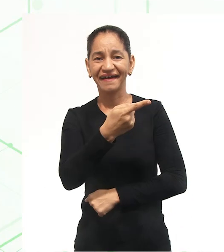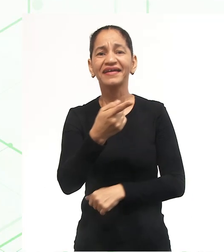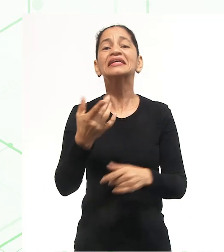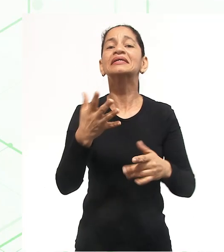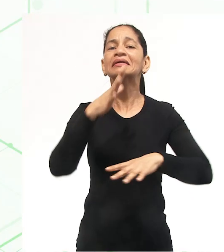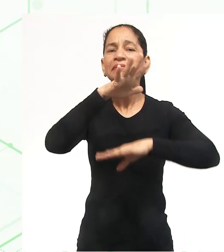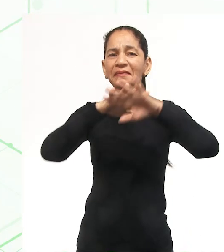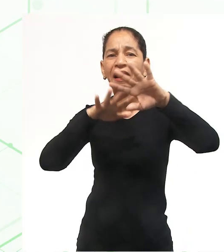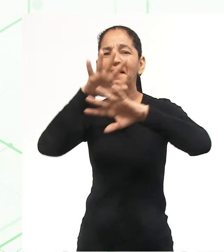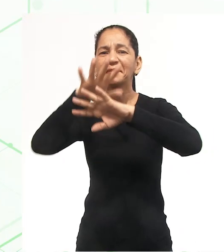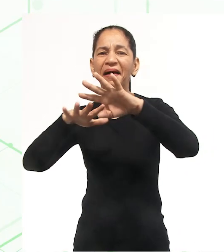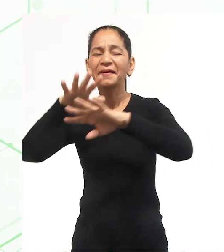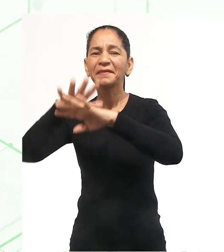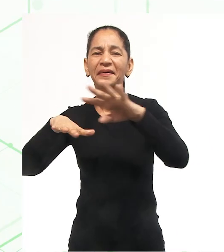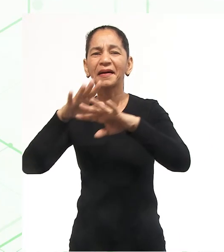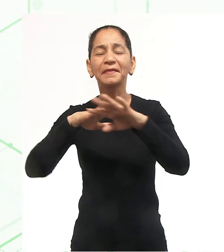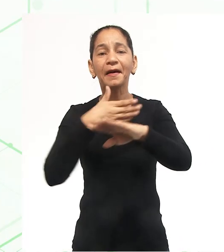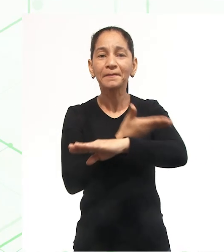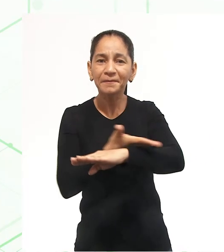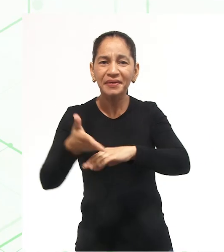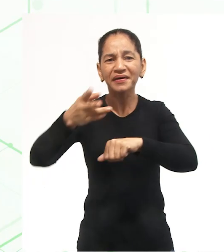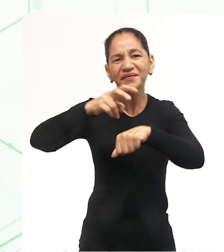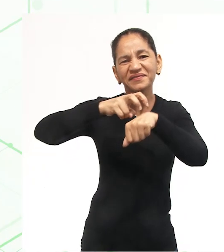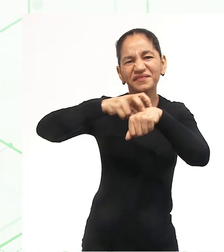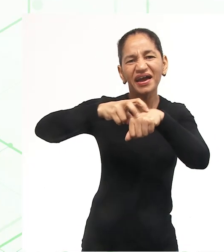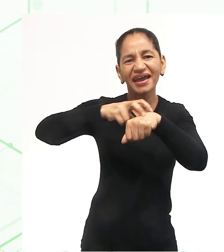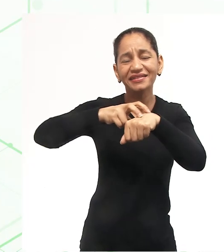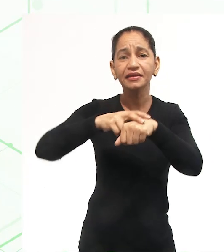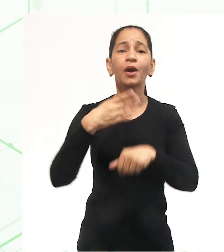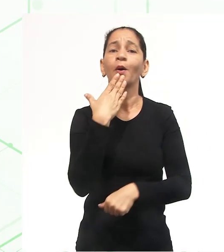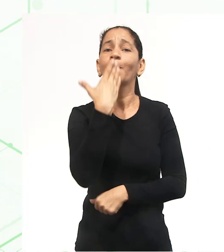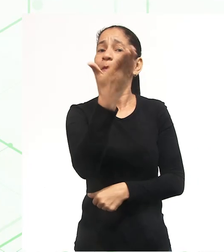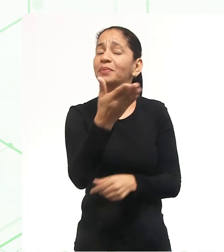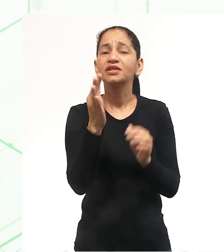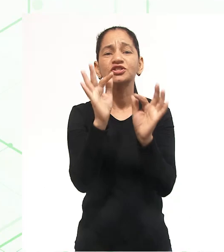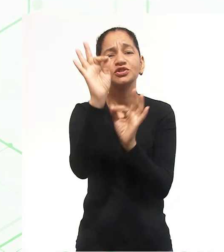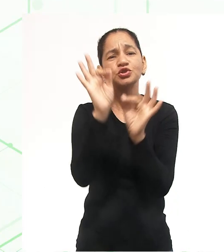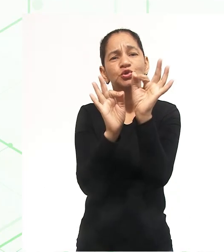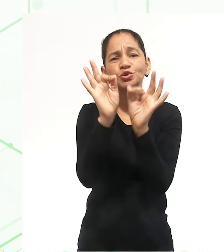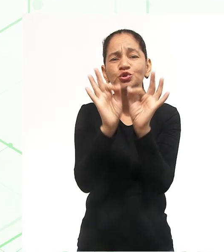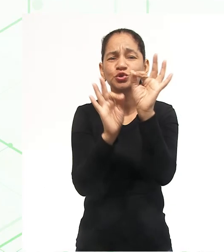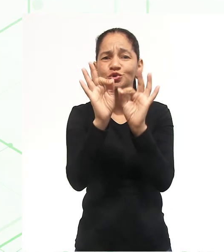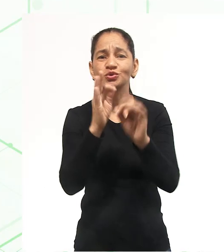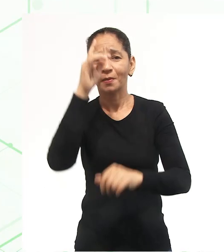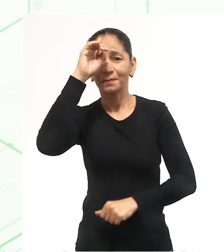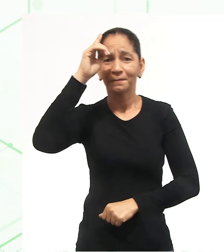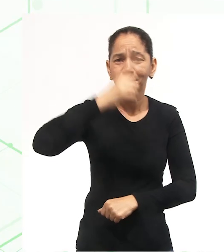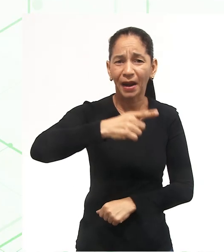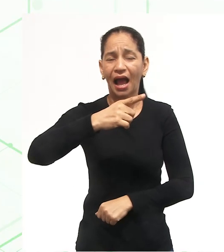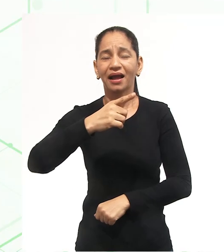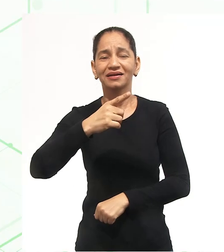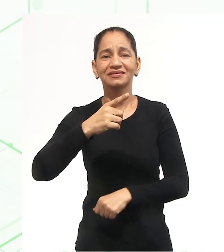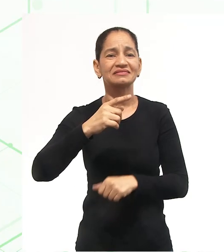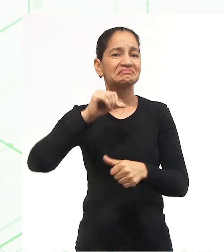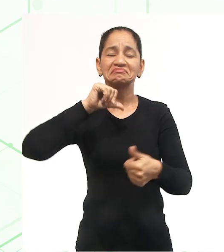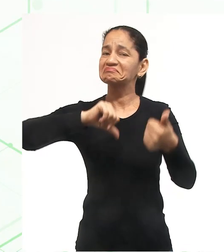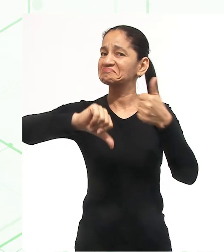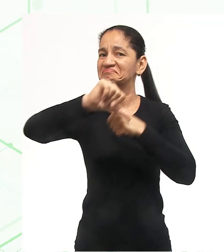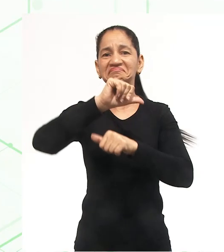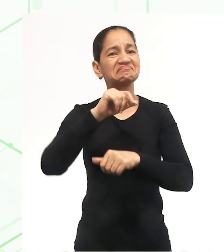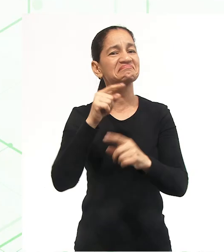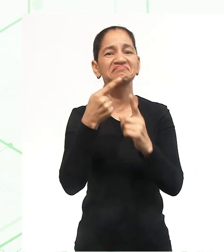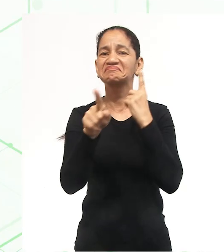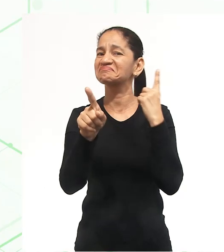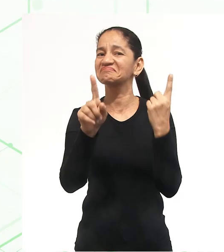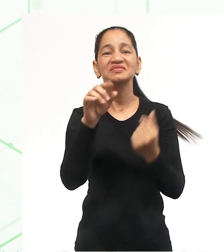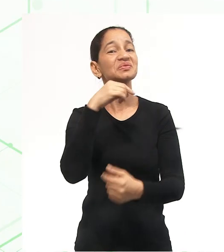tá em xadrez, xadrez branco e verde, né? Para vocês verem que às vezes a IA, o prompt de comando, às vezes nem sempre atende ao que a